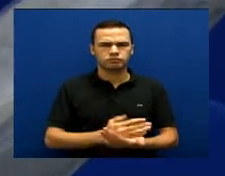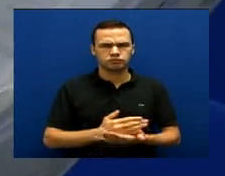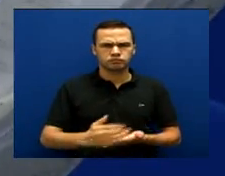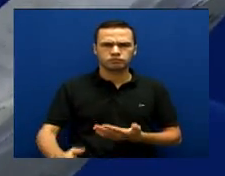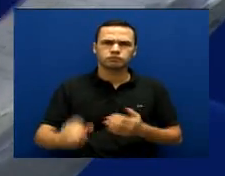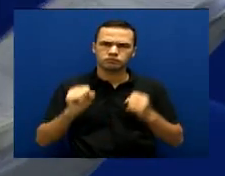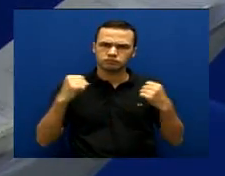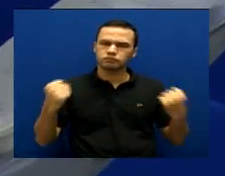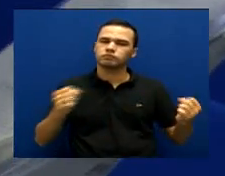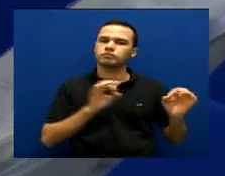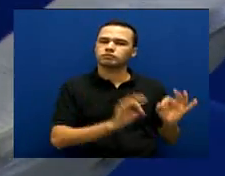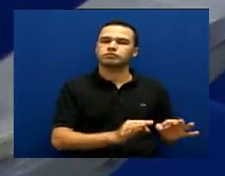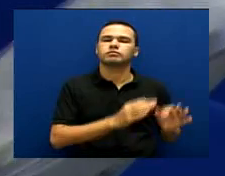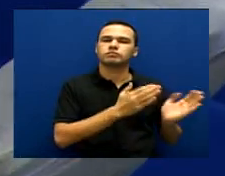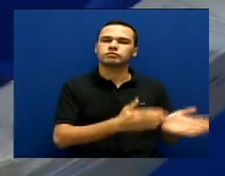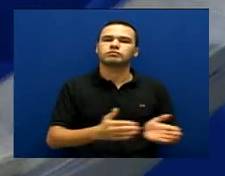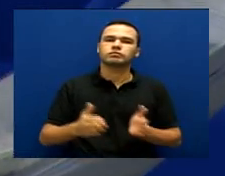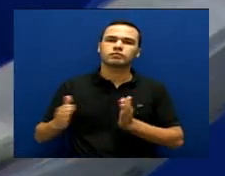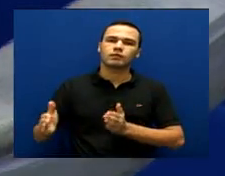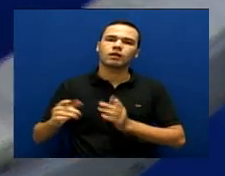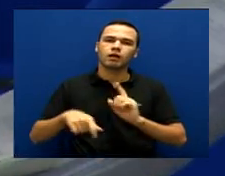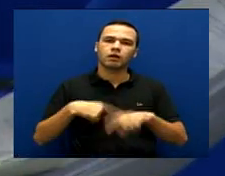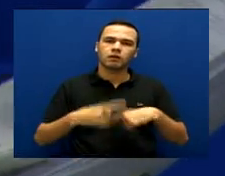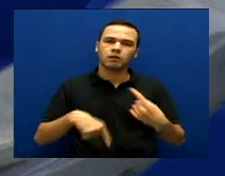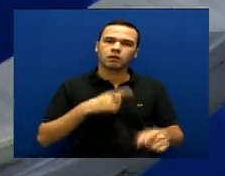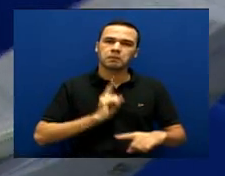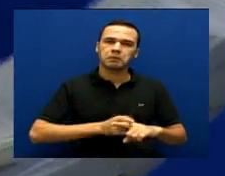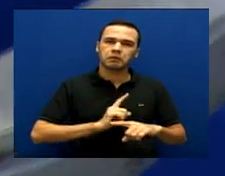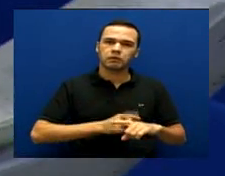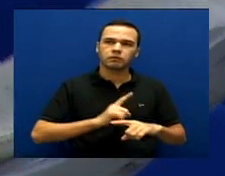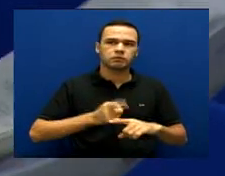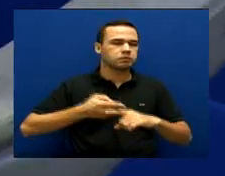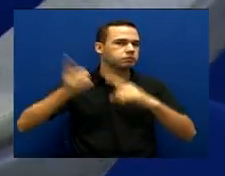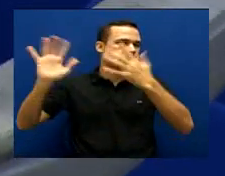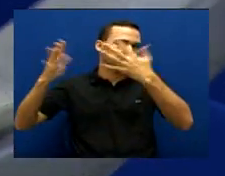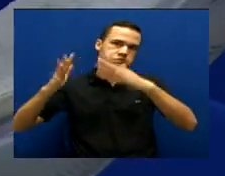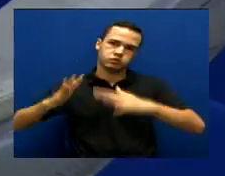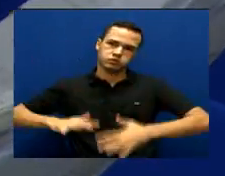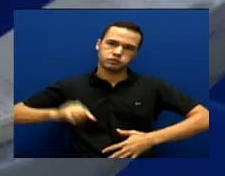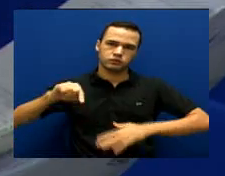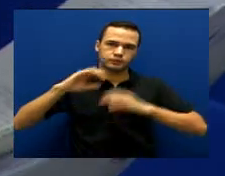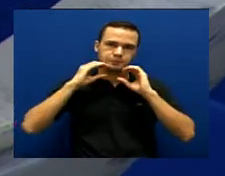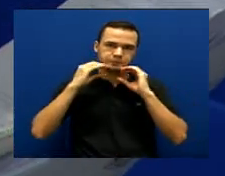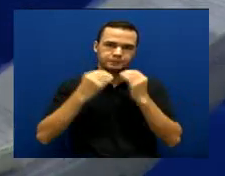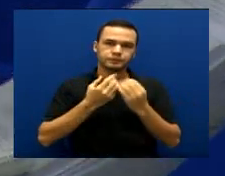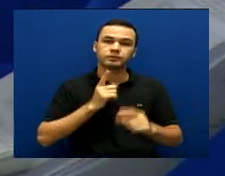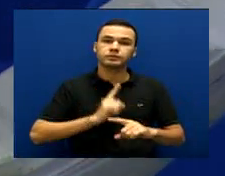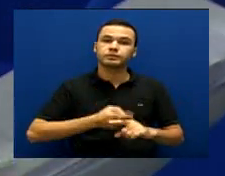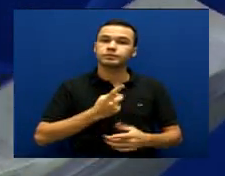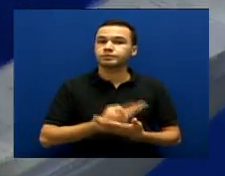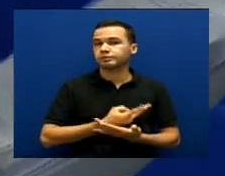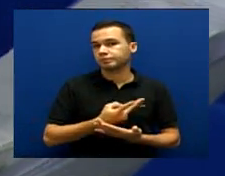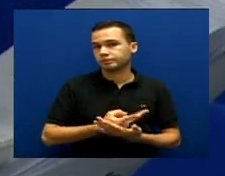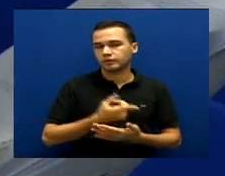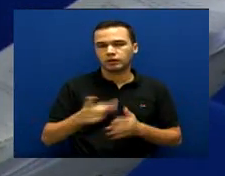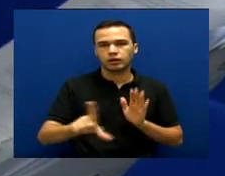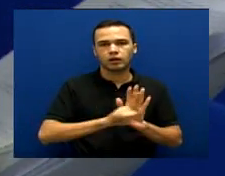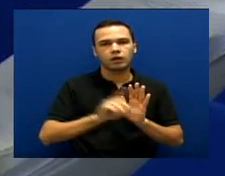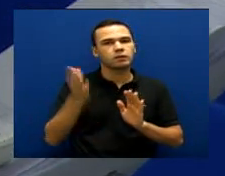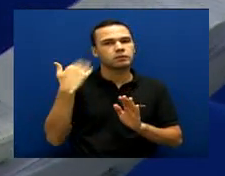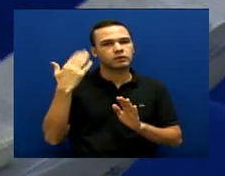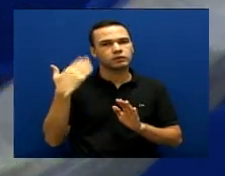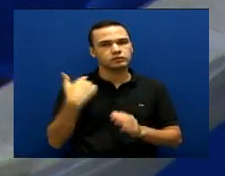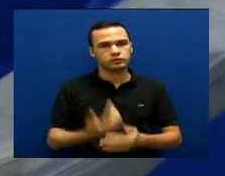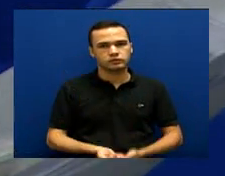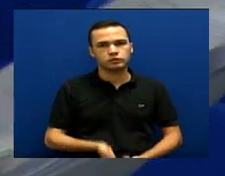necessárias porque senão vai cair o ônus nessa casa por omissão a legislatura passada